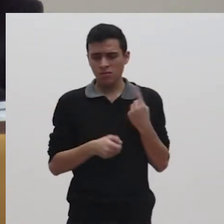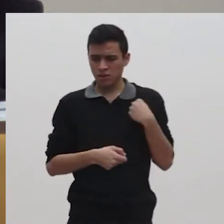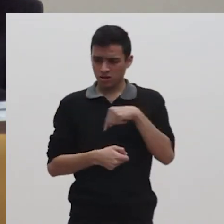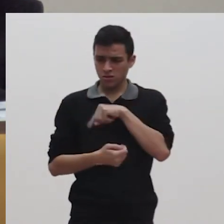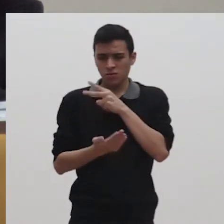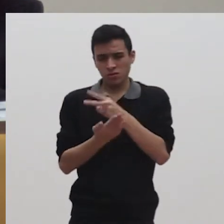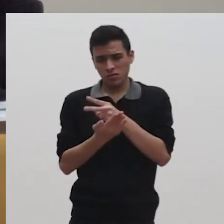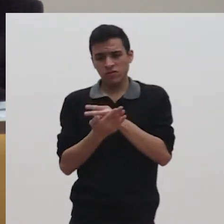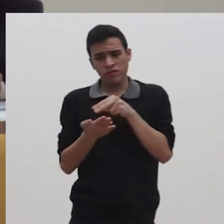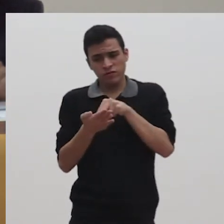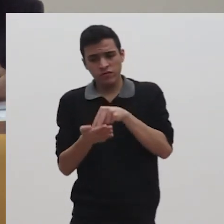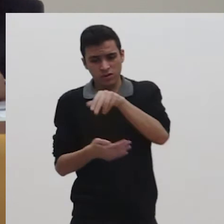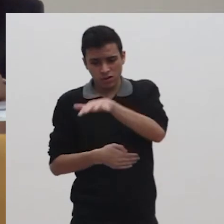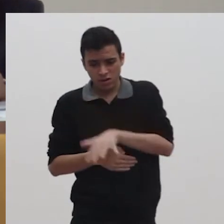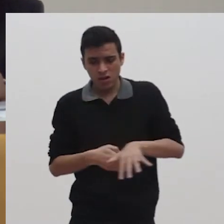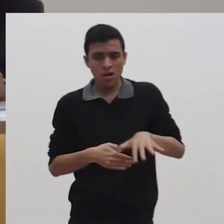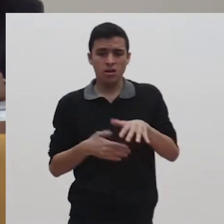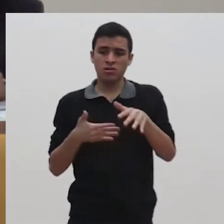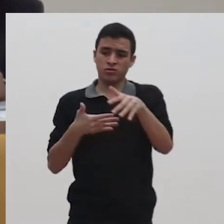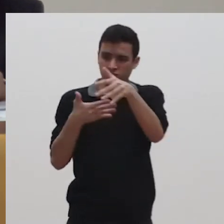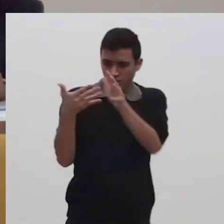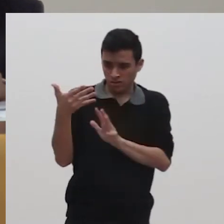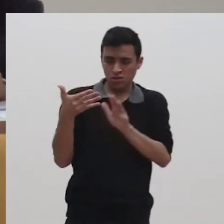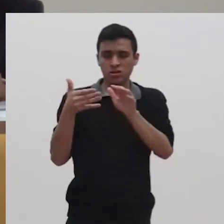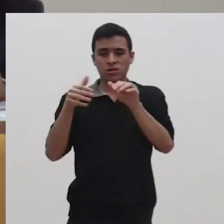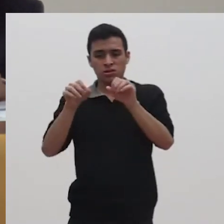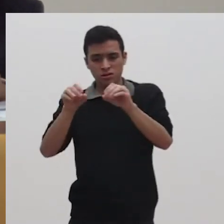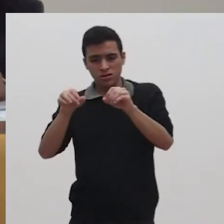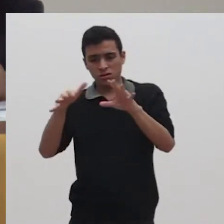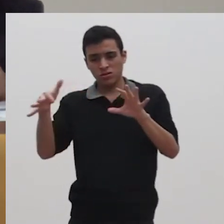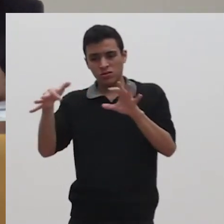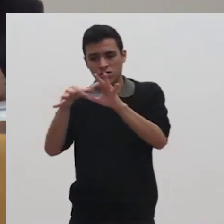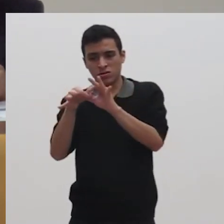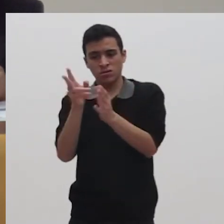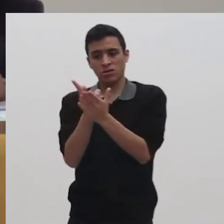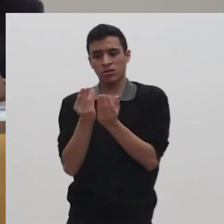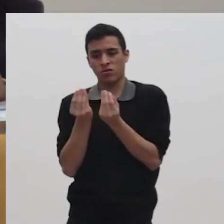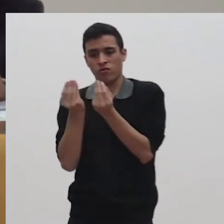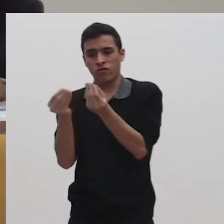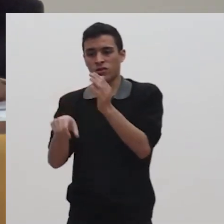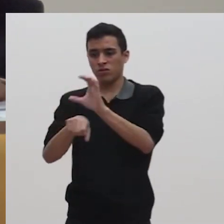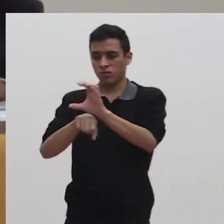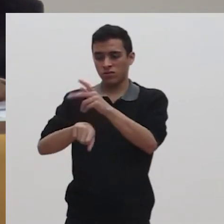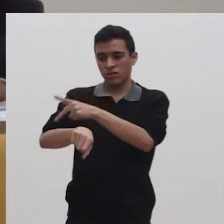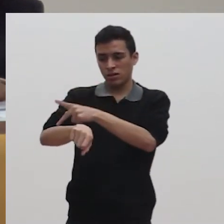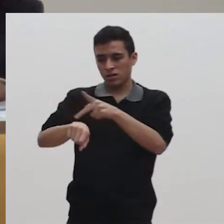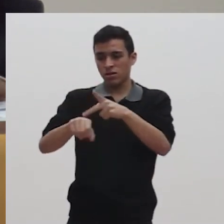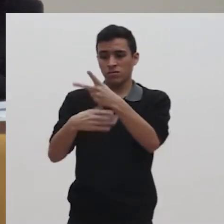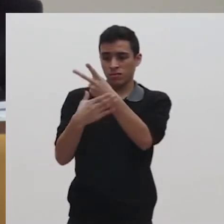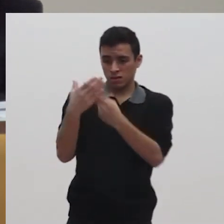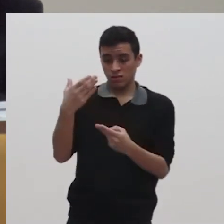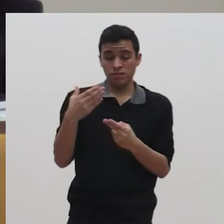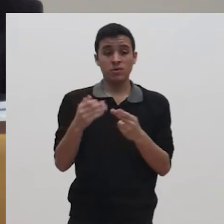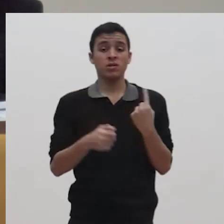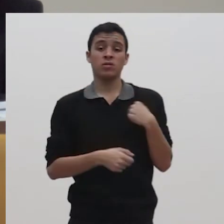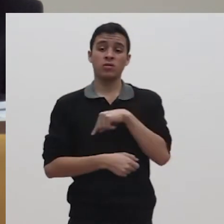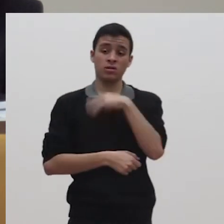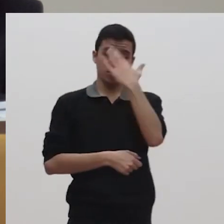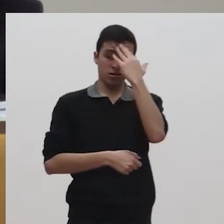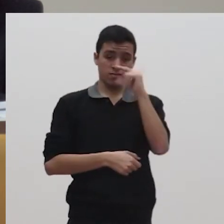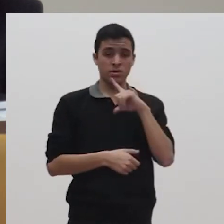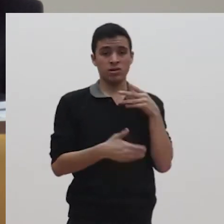continuamos atuando muito firmemente nessa área. O setor de educação, em parceria, oferta o curso de pedagogia bilíngue. E sabemos